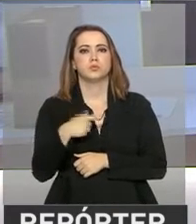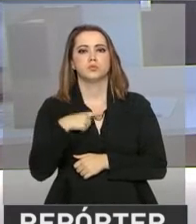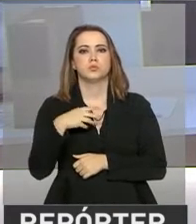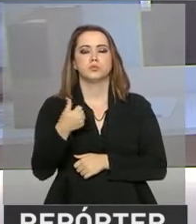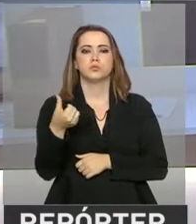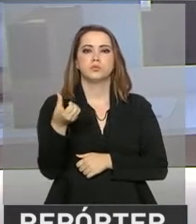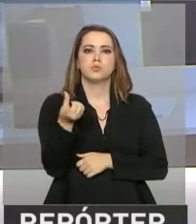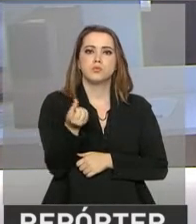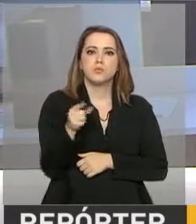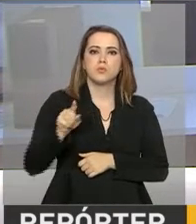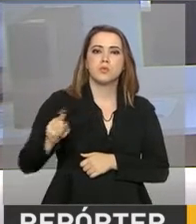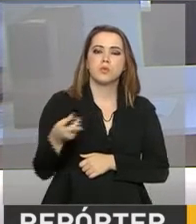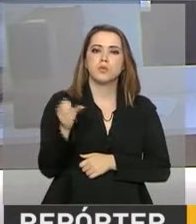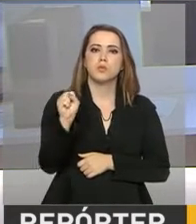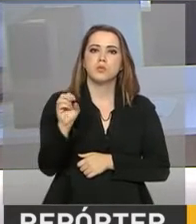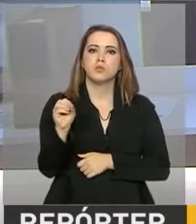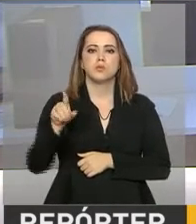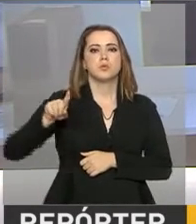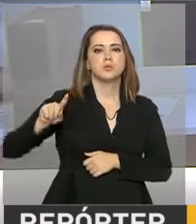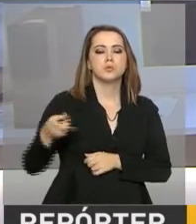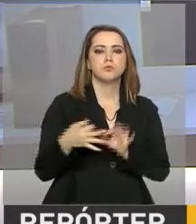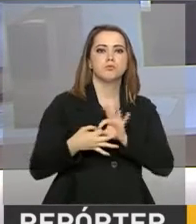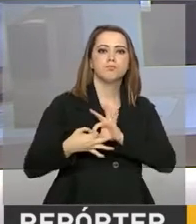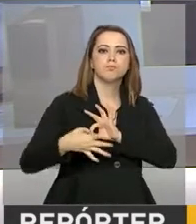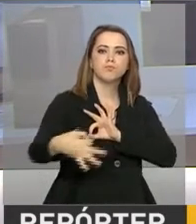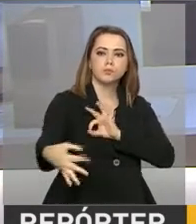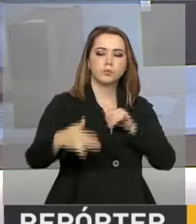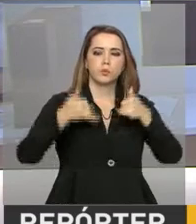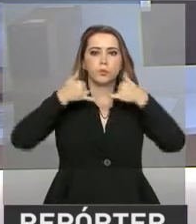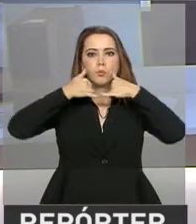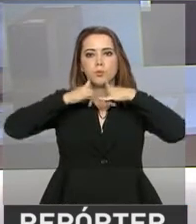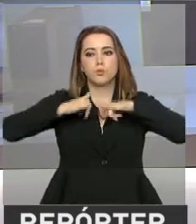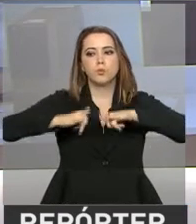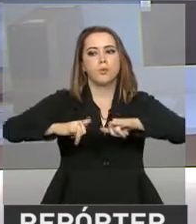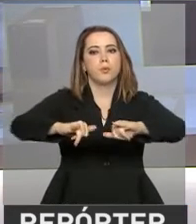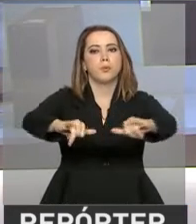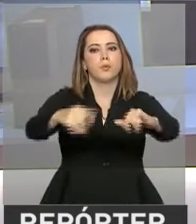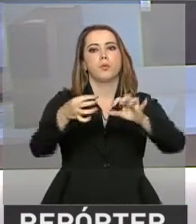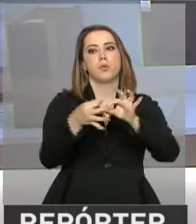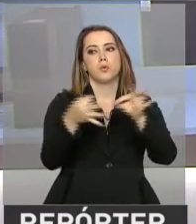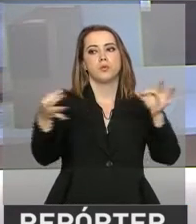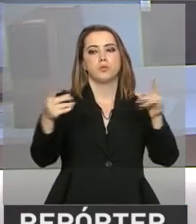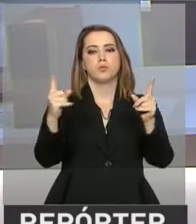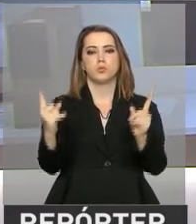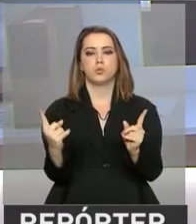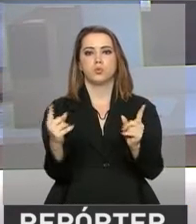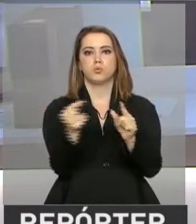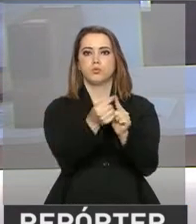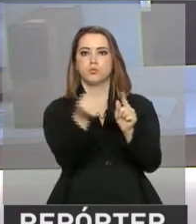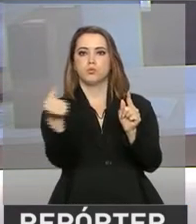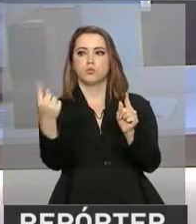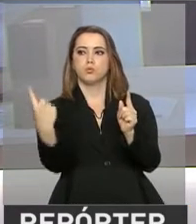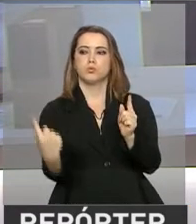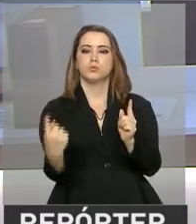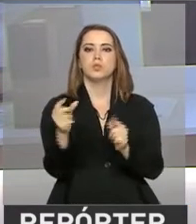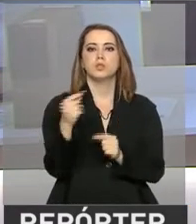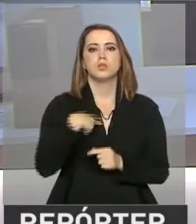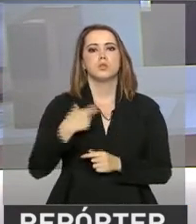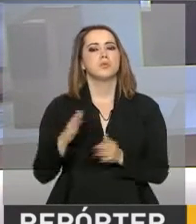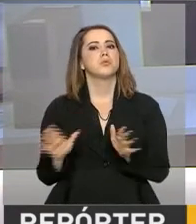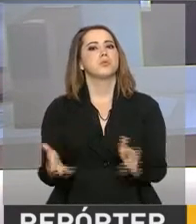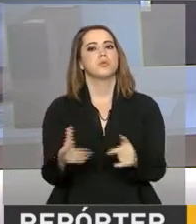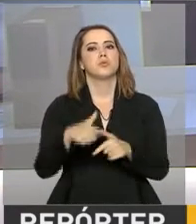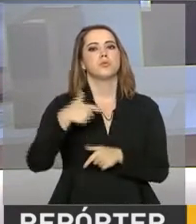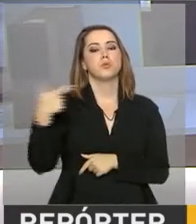cerca de 6.800 quilômetros de linhas de transmissão. O Ministério de Minas e Energia espera uma geração de mais de 25 mil